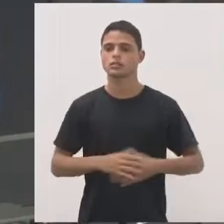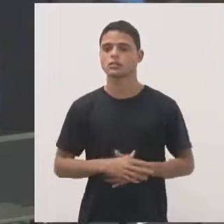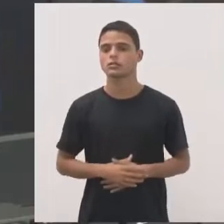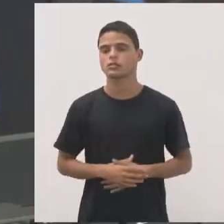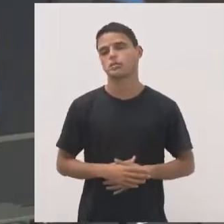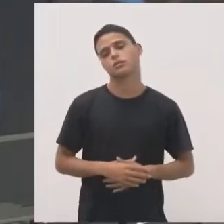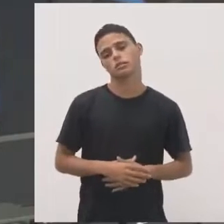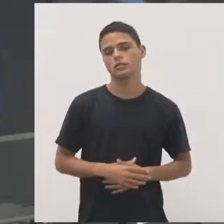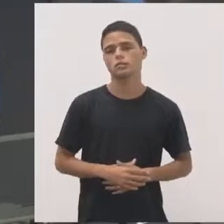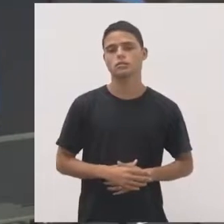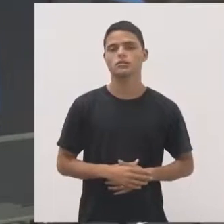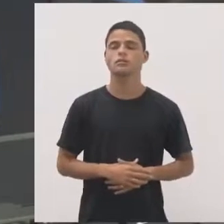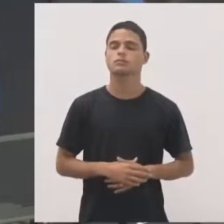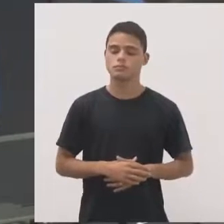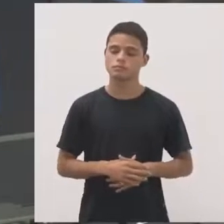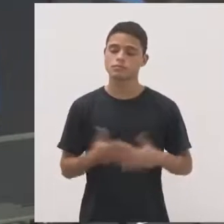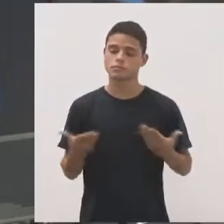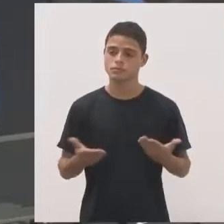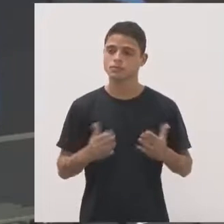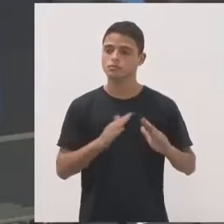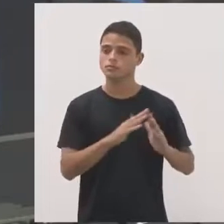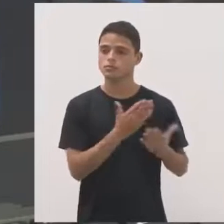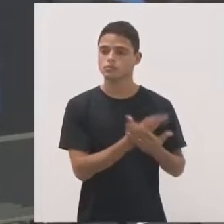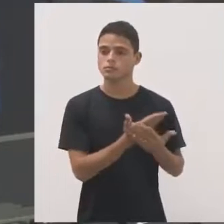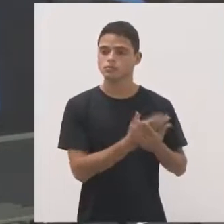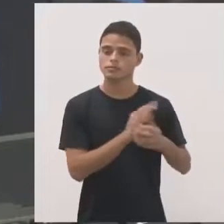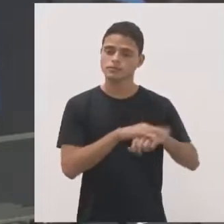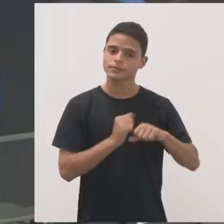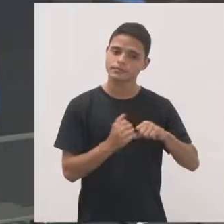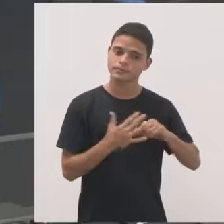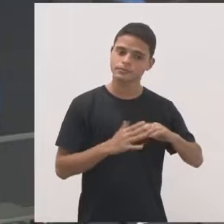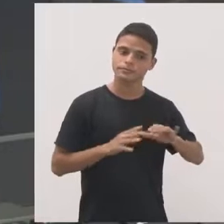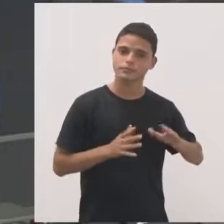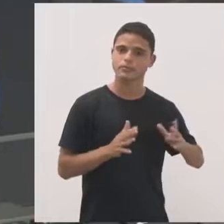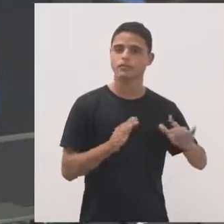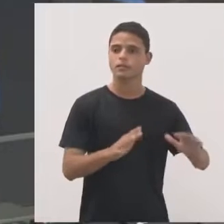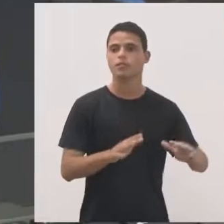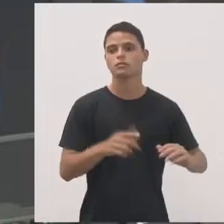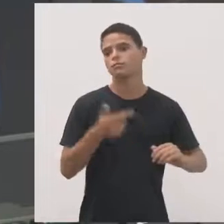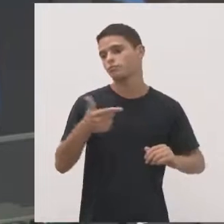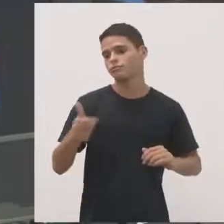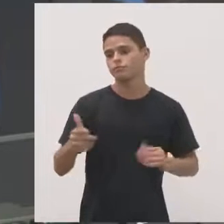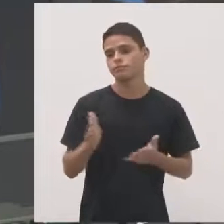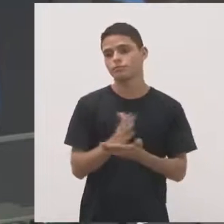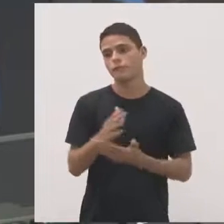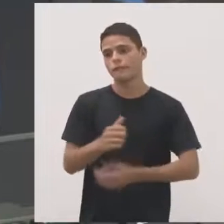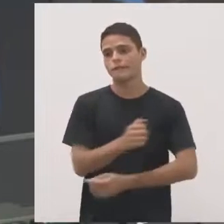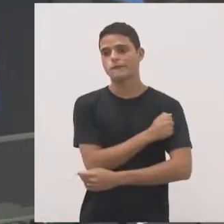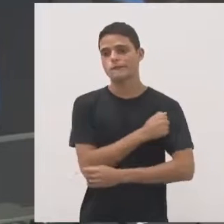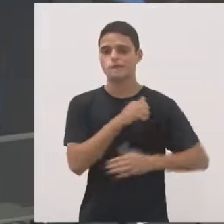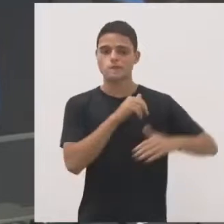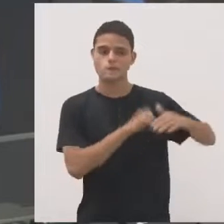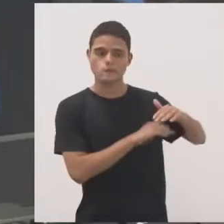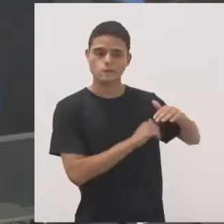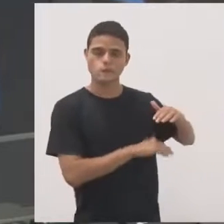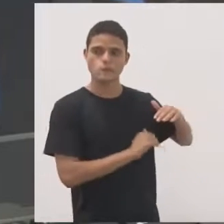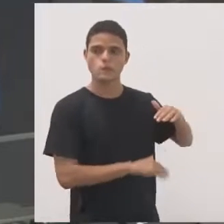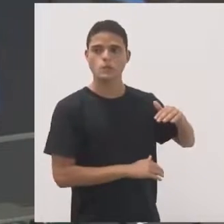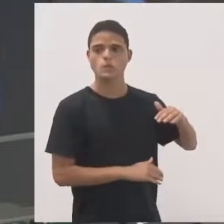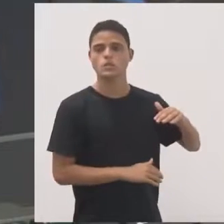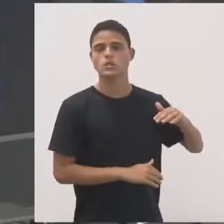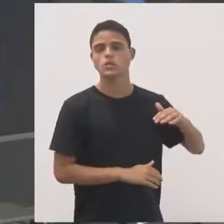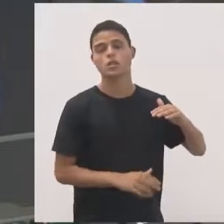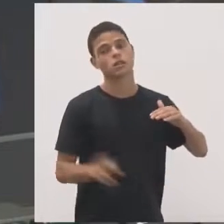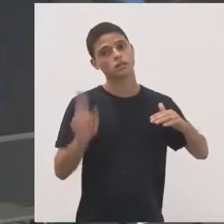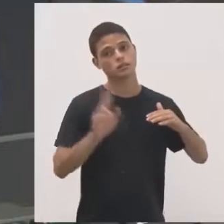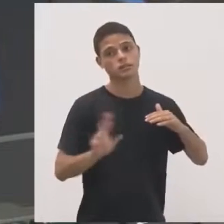tava na pandemia, é uma escola pequena, o Castelar, né? Então eles não estavam recebendo tantos alunos, então ela ainda tava guardado isso daí. Mas eles